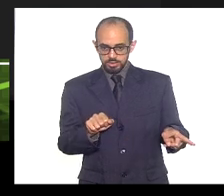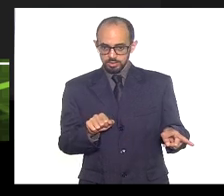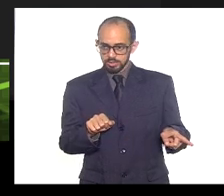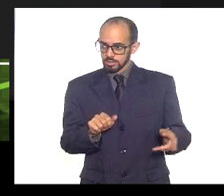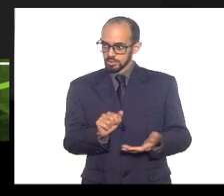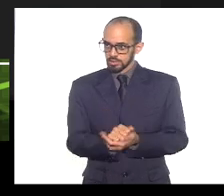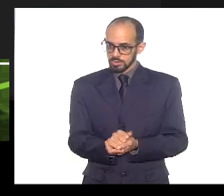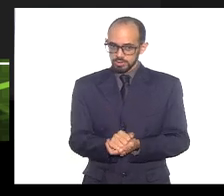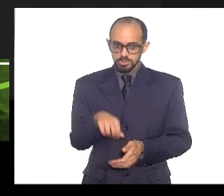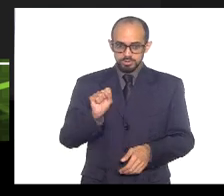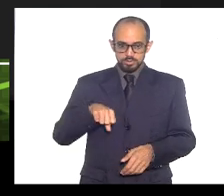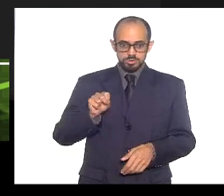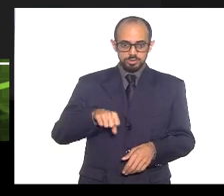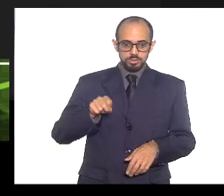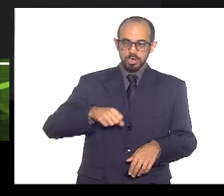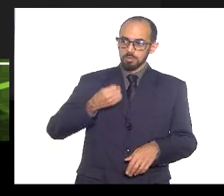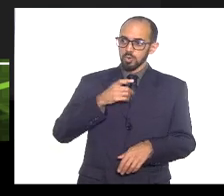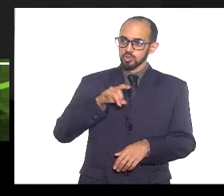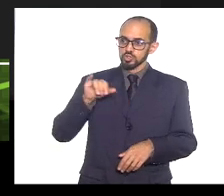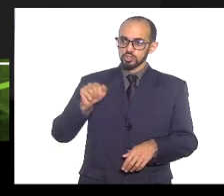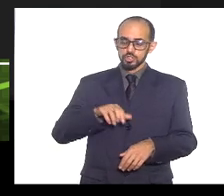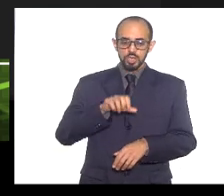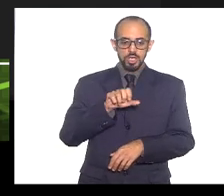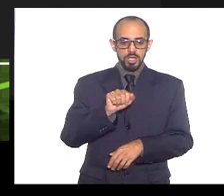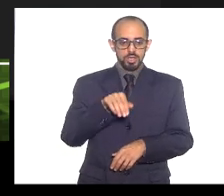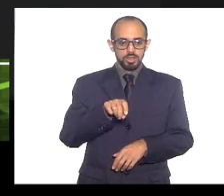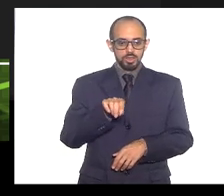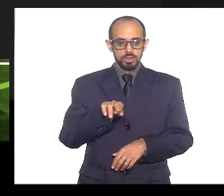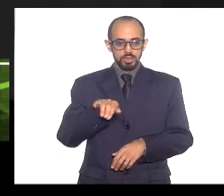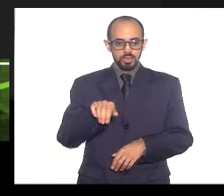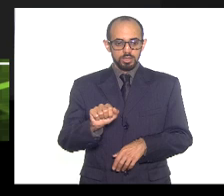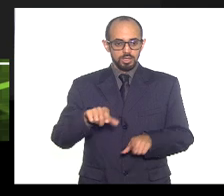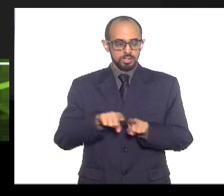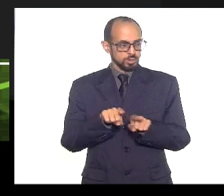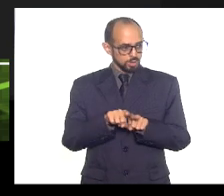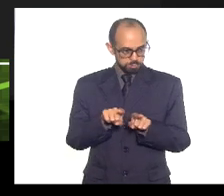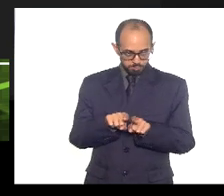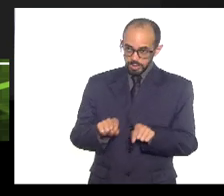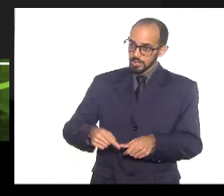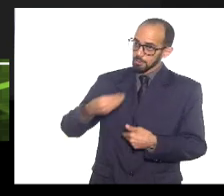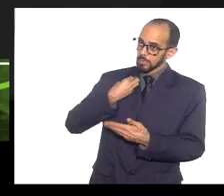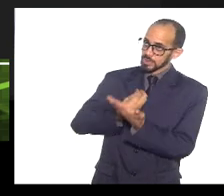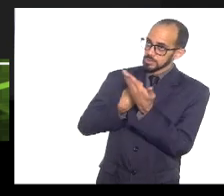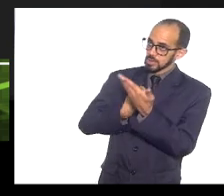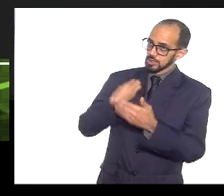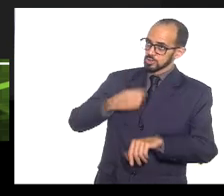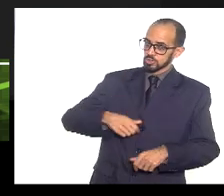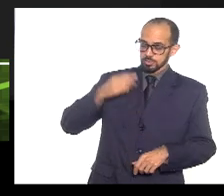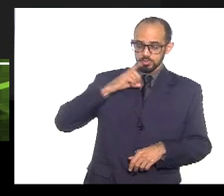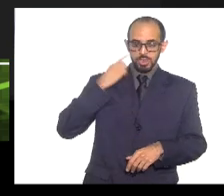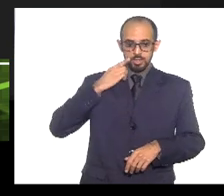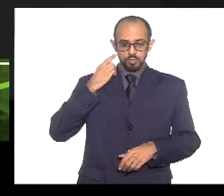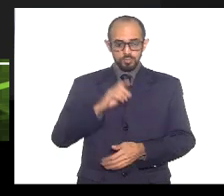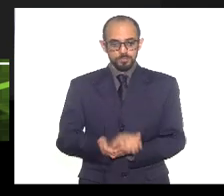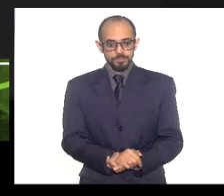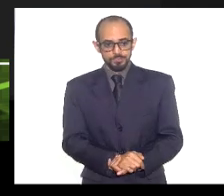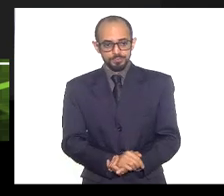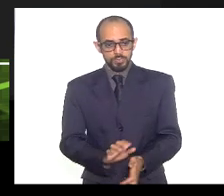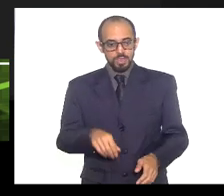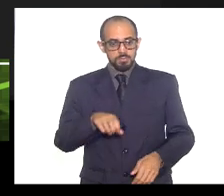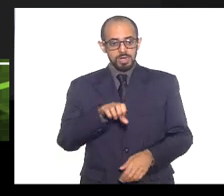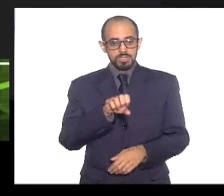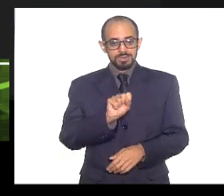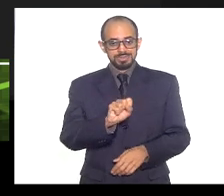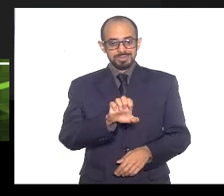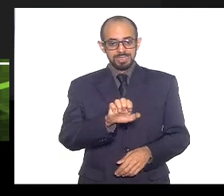todos. Paulo. Andréia Torres também presente pela Total Energy. Obrigado. Pela Cefaz,